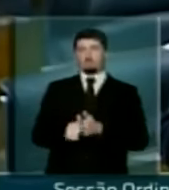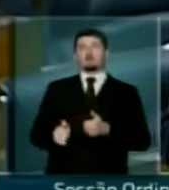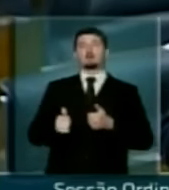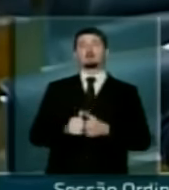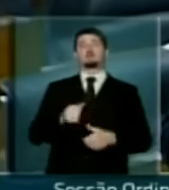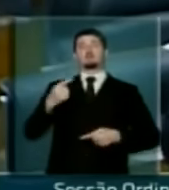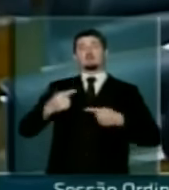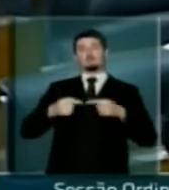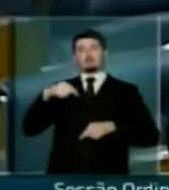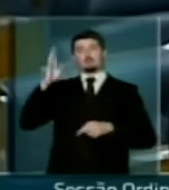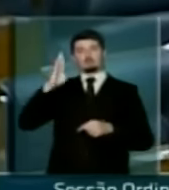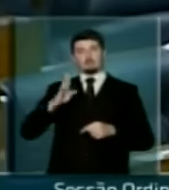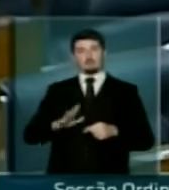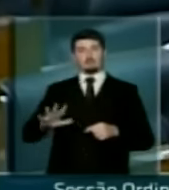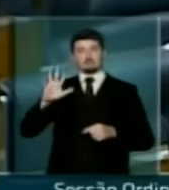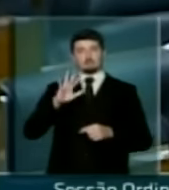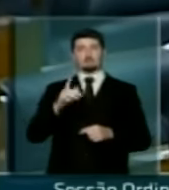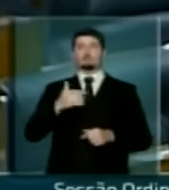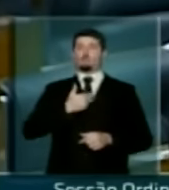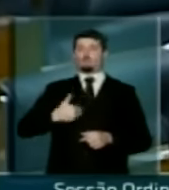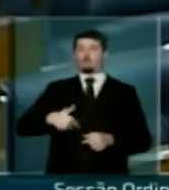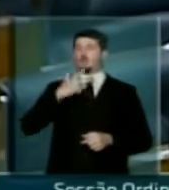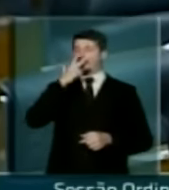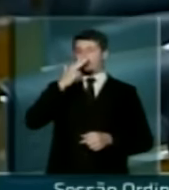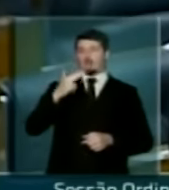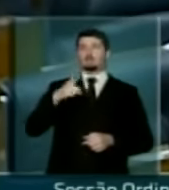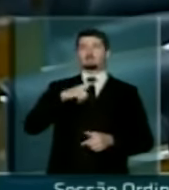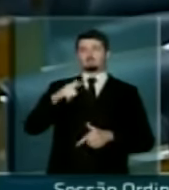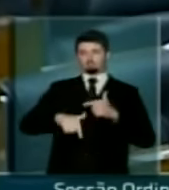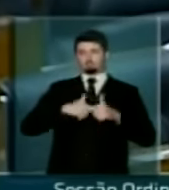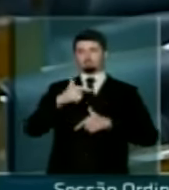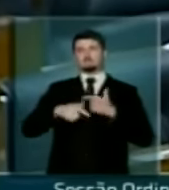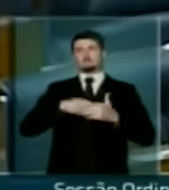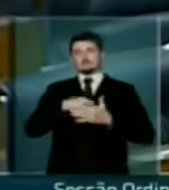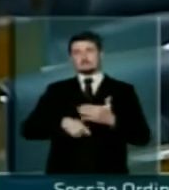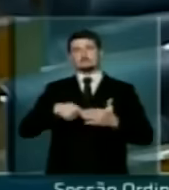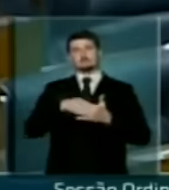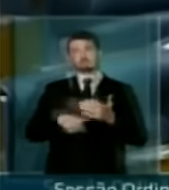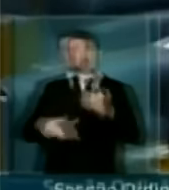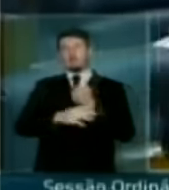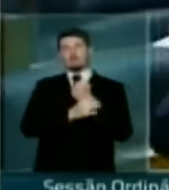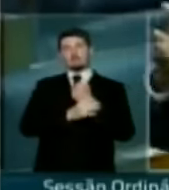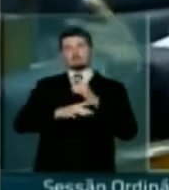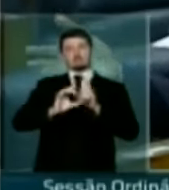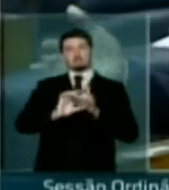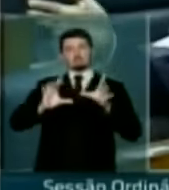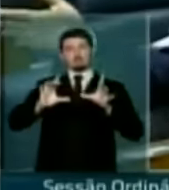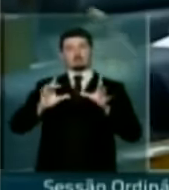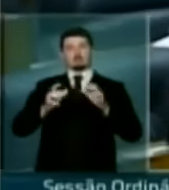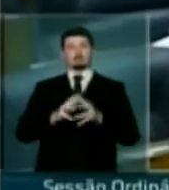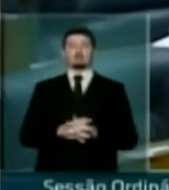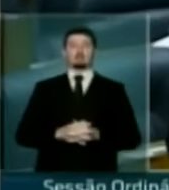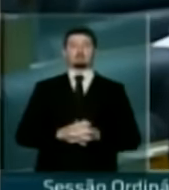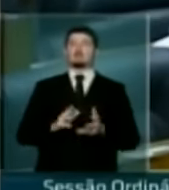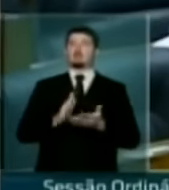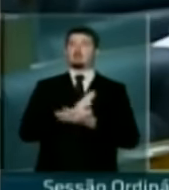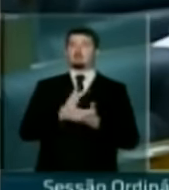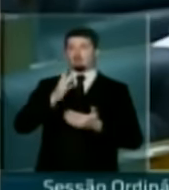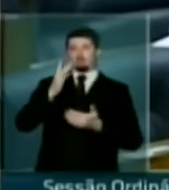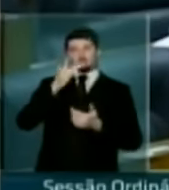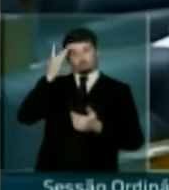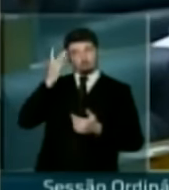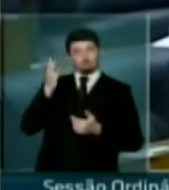nacional, acho que o nosso governo tem trabalhado uma perspectiva de garantir as liberdades. Não é verdade aquilo que disse